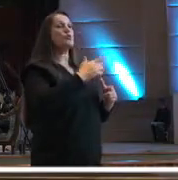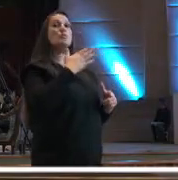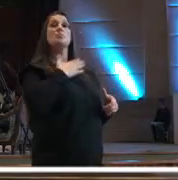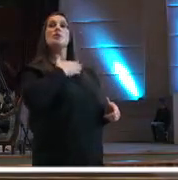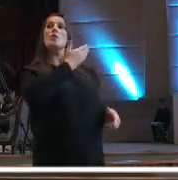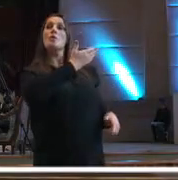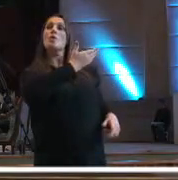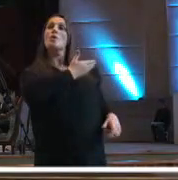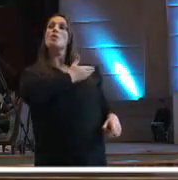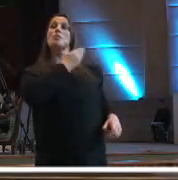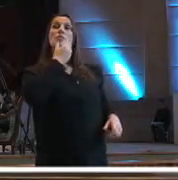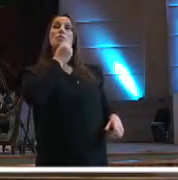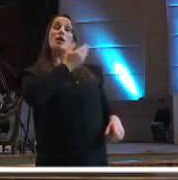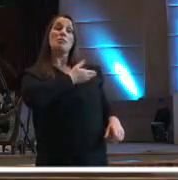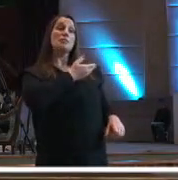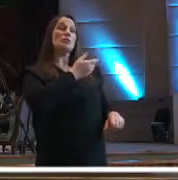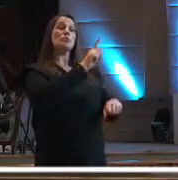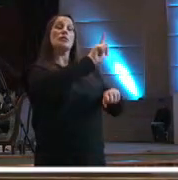mais conversa.